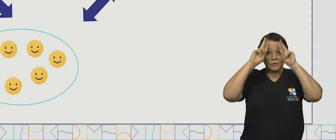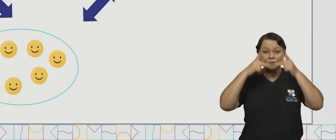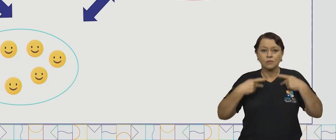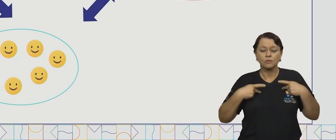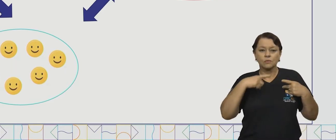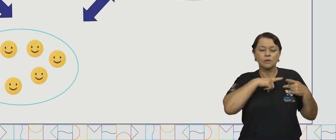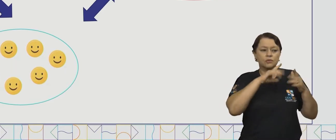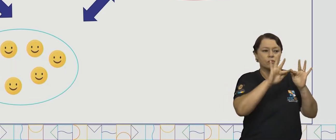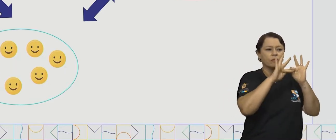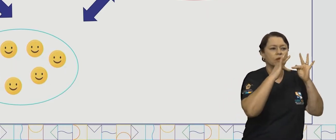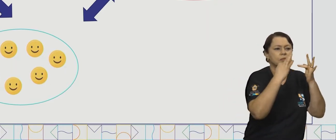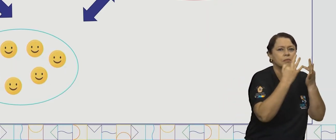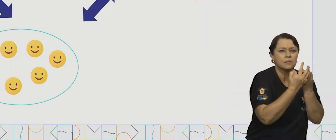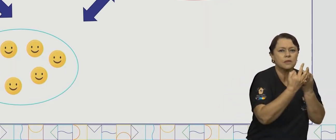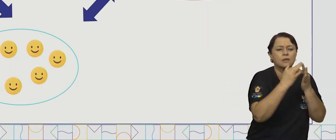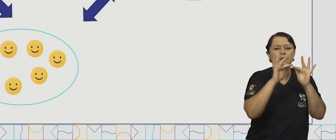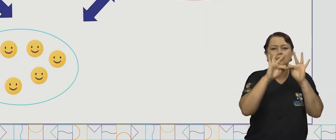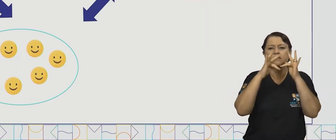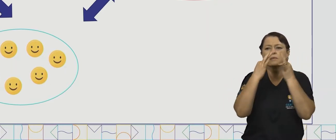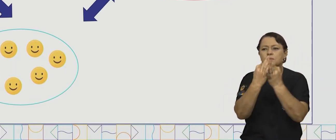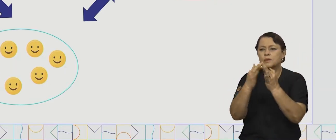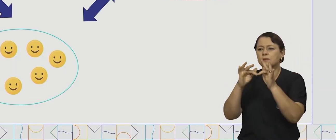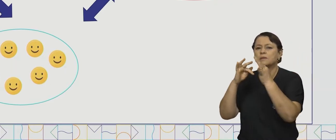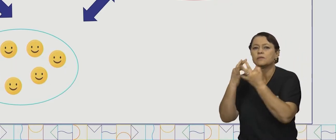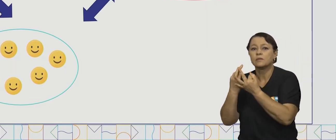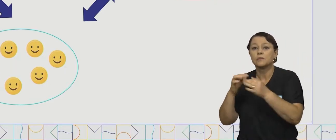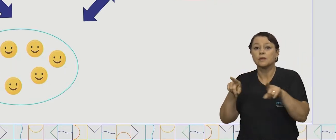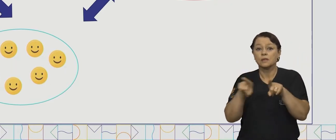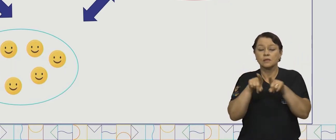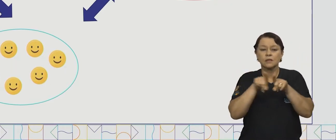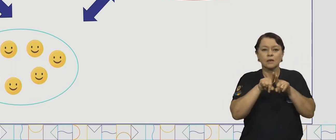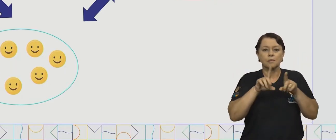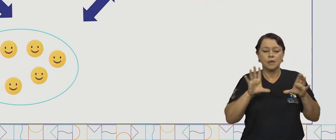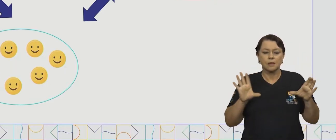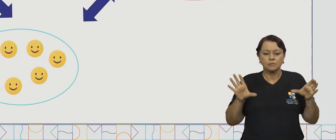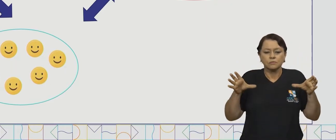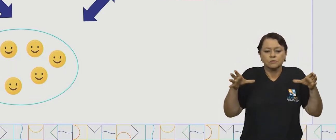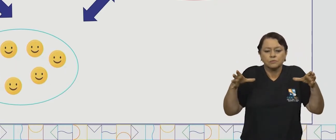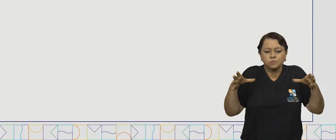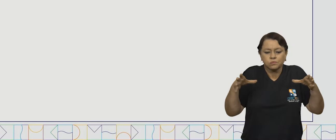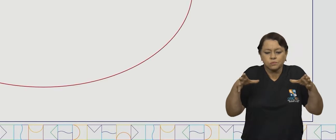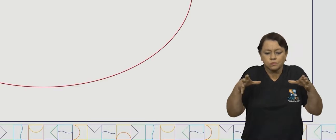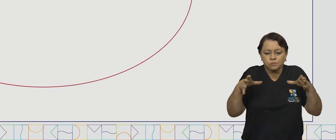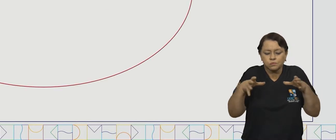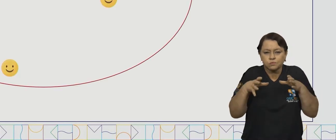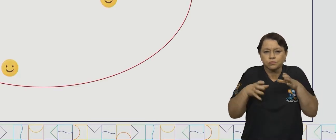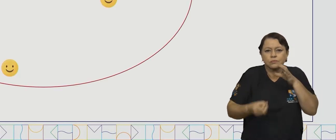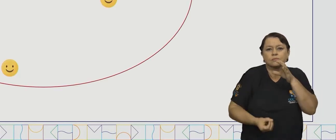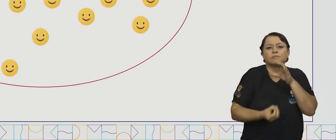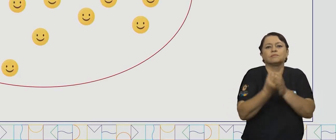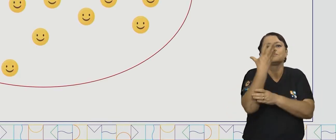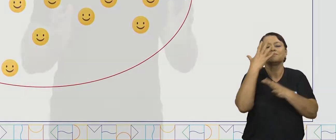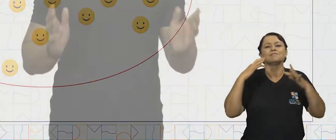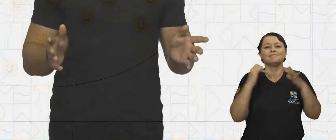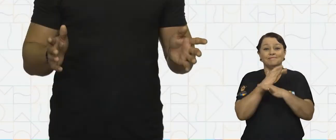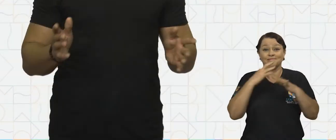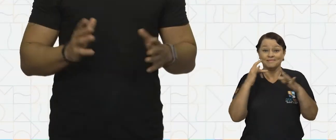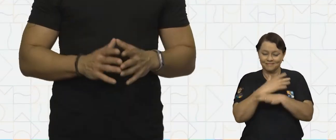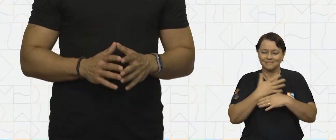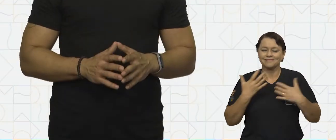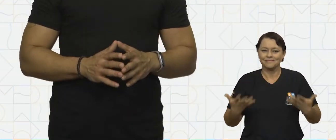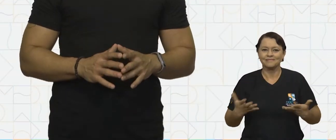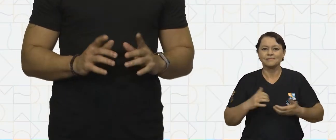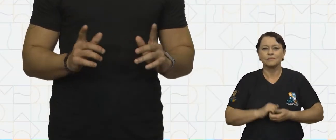famílias, depois formavam os clãs que deram origem às tribos. Essas tribos viviam em aldeias que deram origem às cidades.